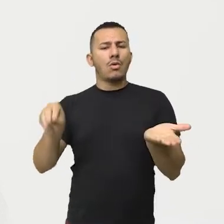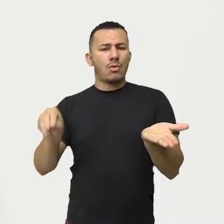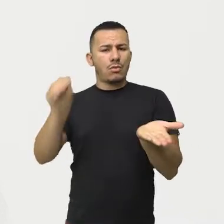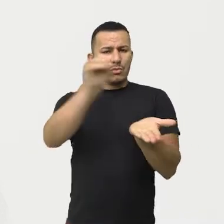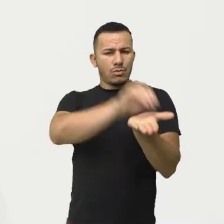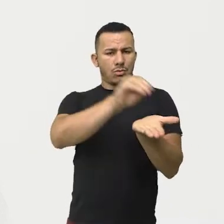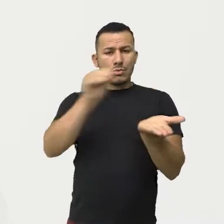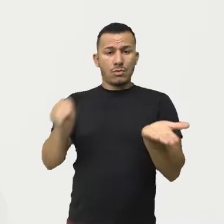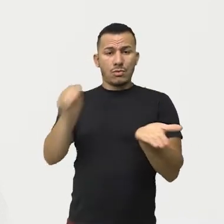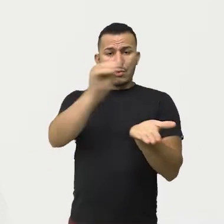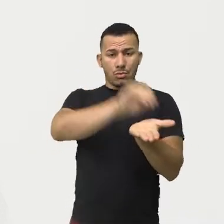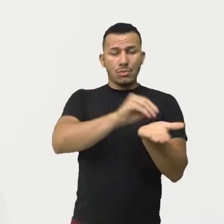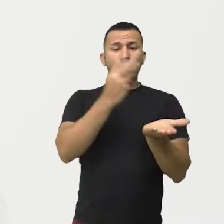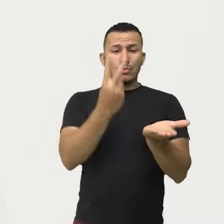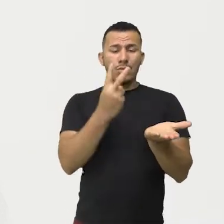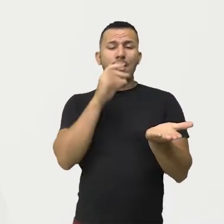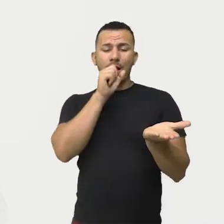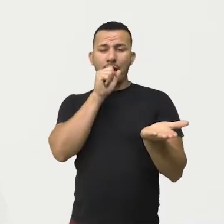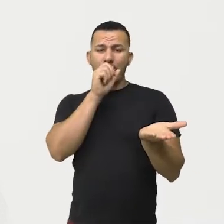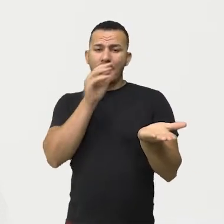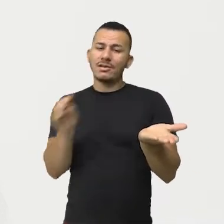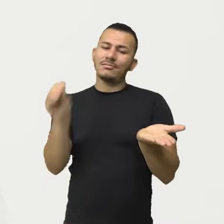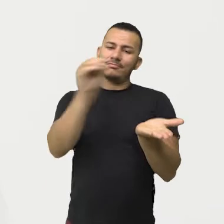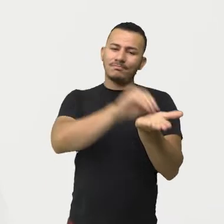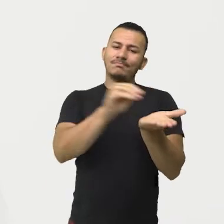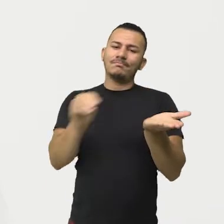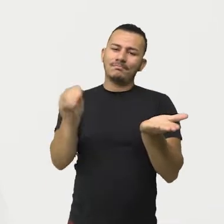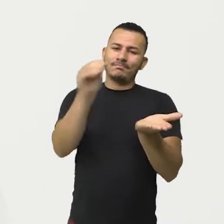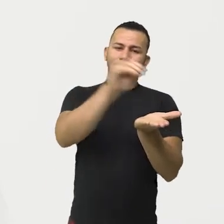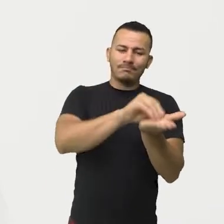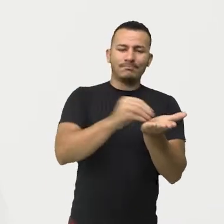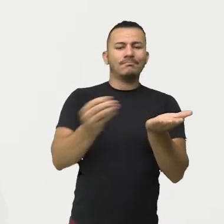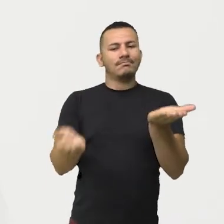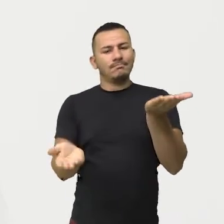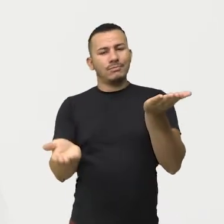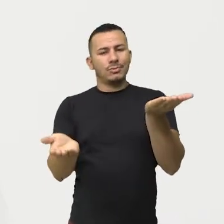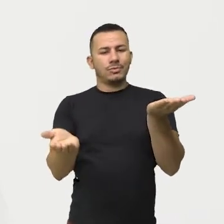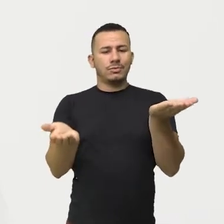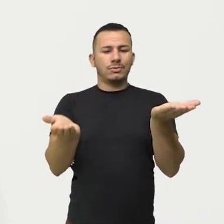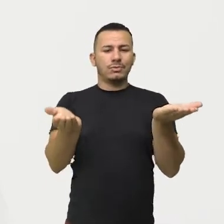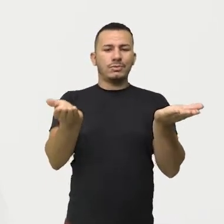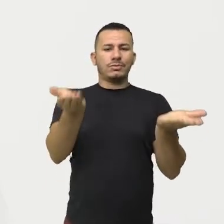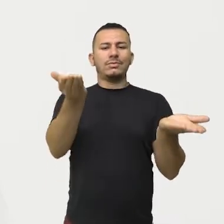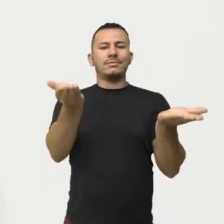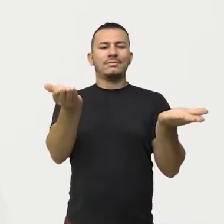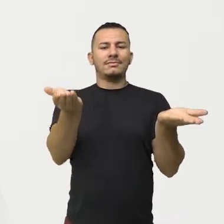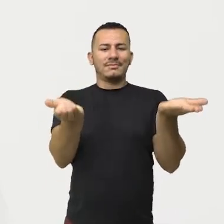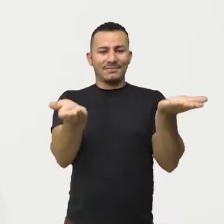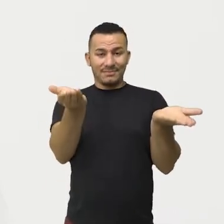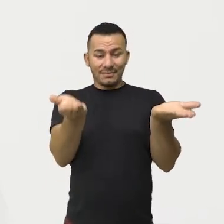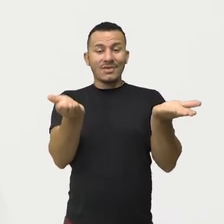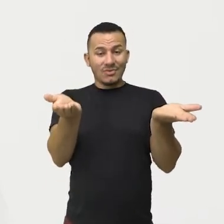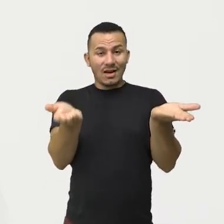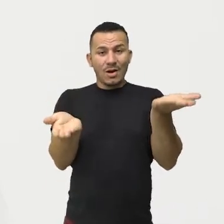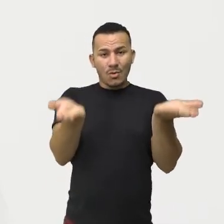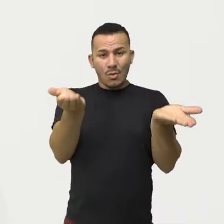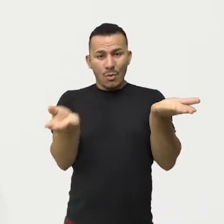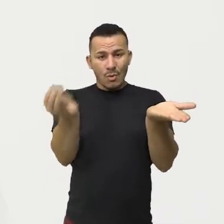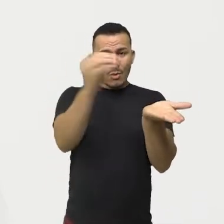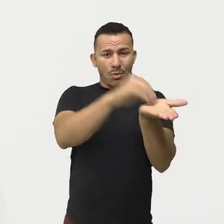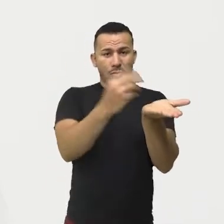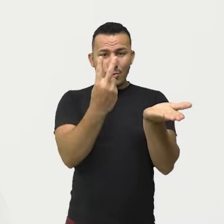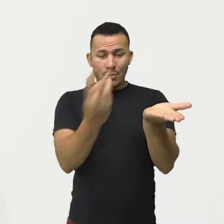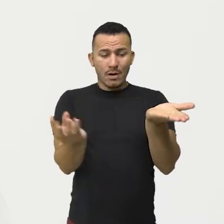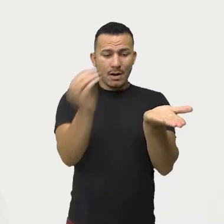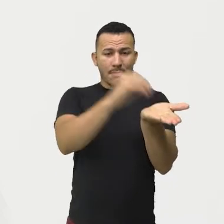2 bolas laranja no prato da esquerda. Aí, olha só, colocando 2 bolas, aí